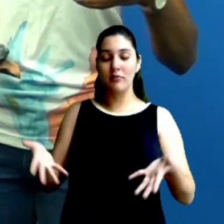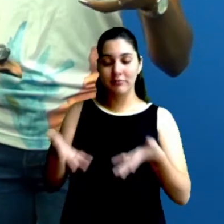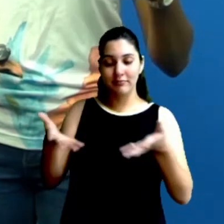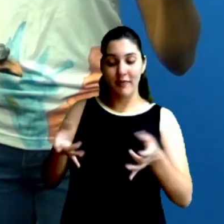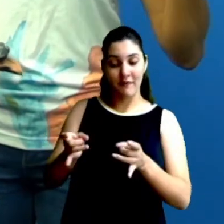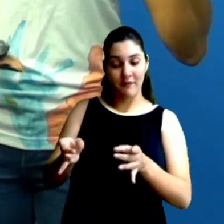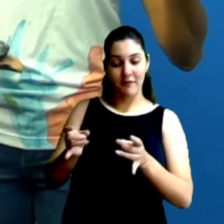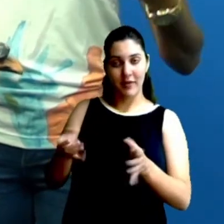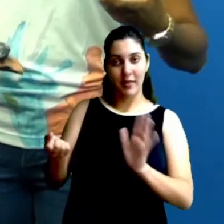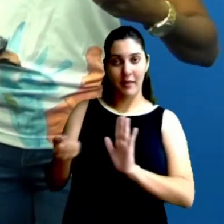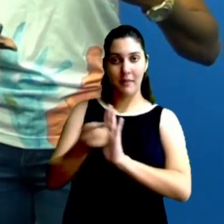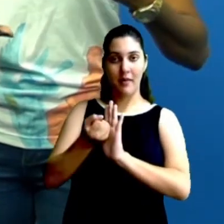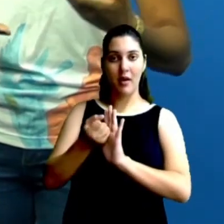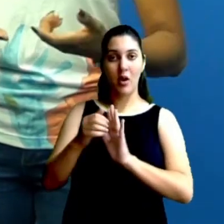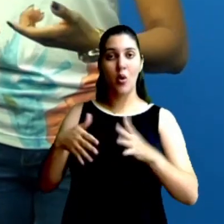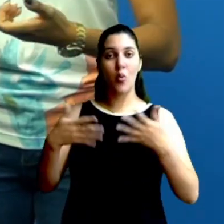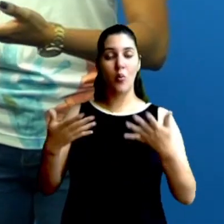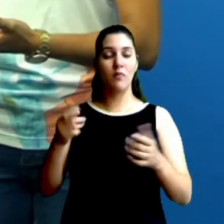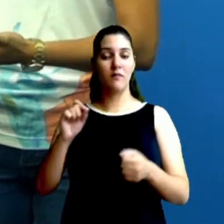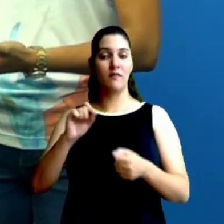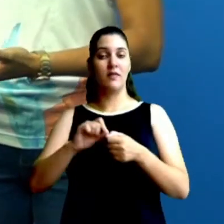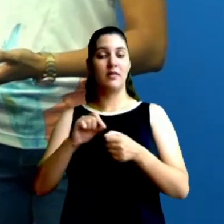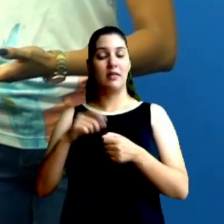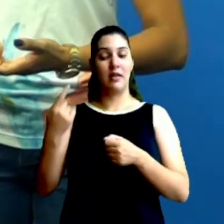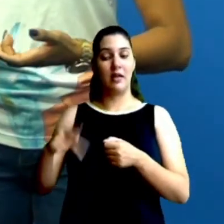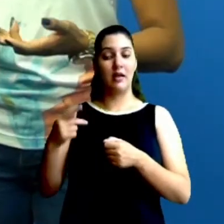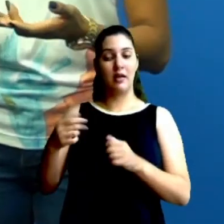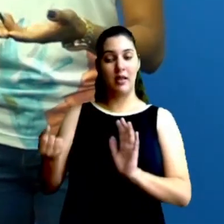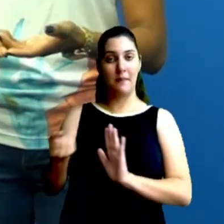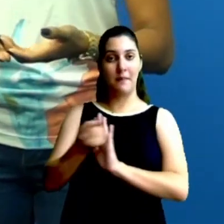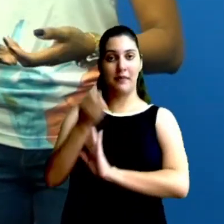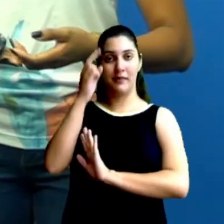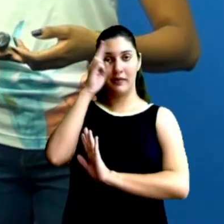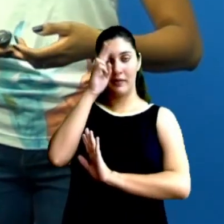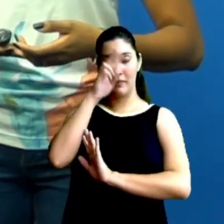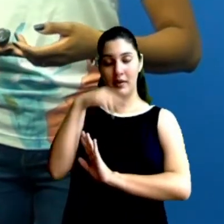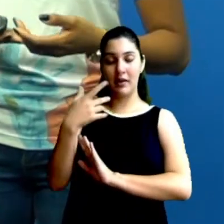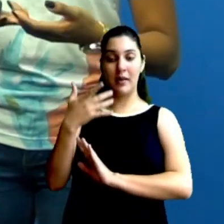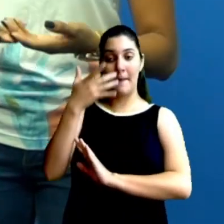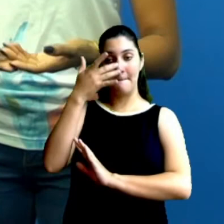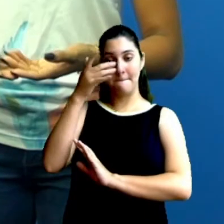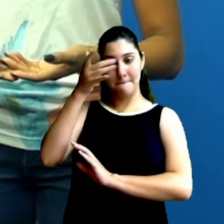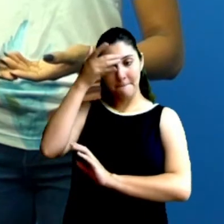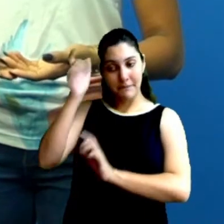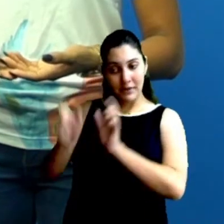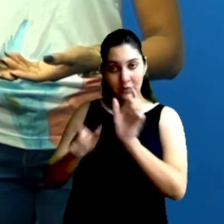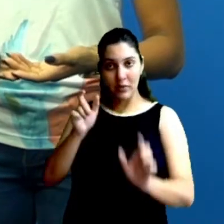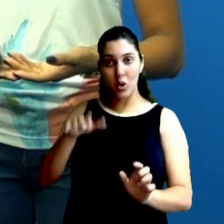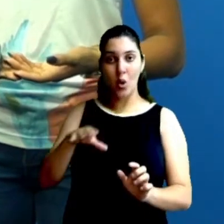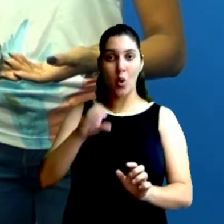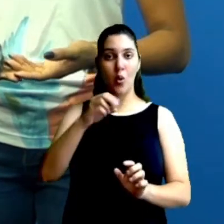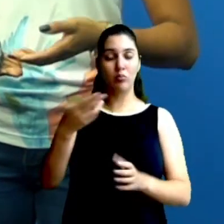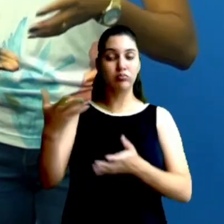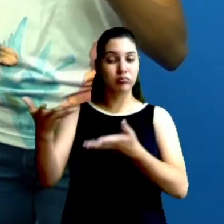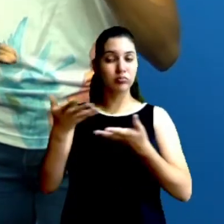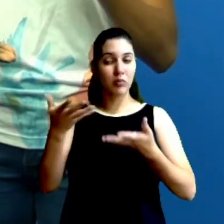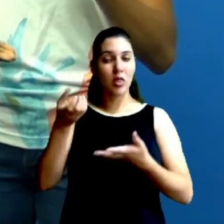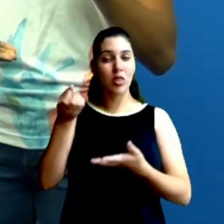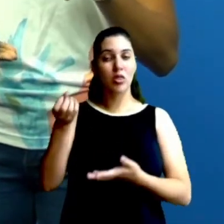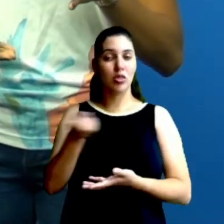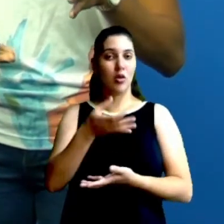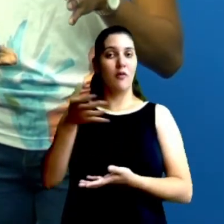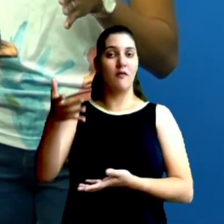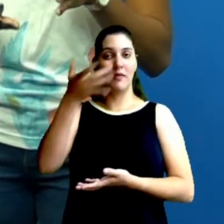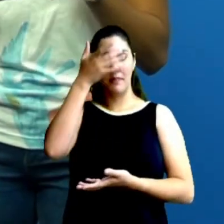Ou quando a gente quer fazer aquela marca ser lembrada pelos usuários ou trazer novos clientes? E a